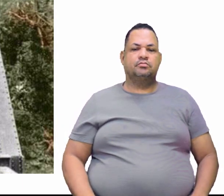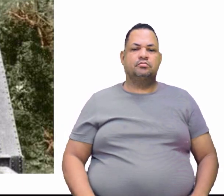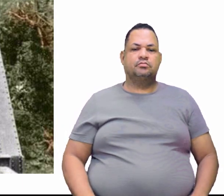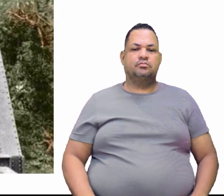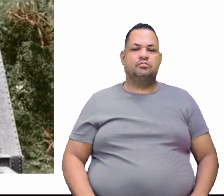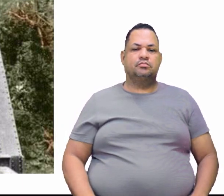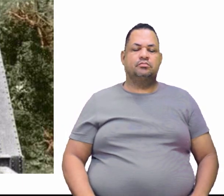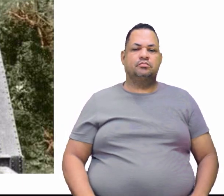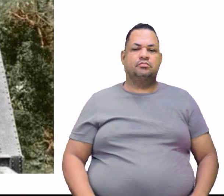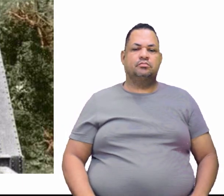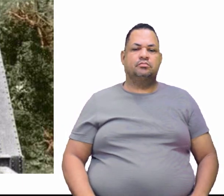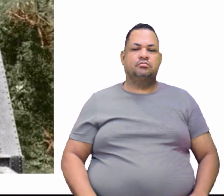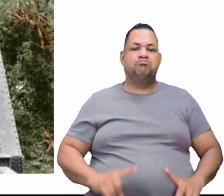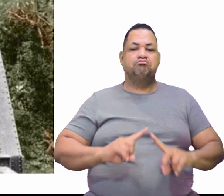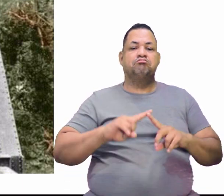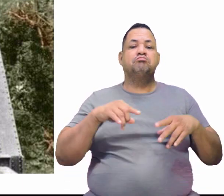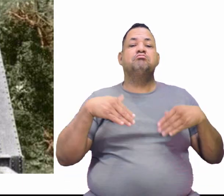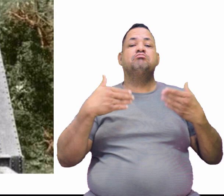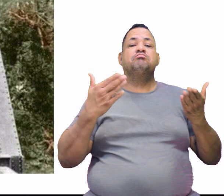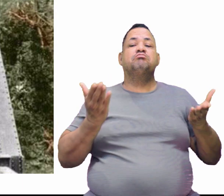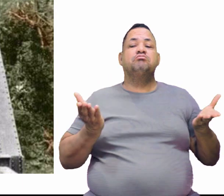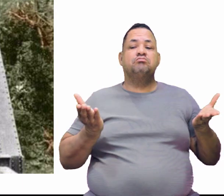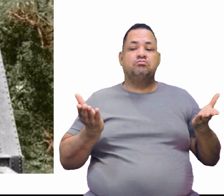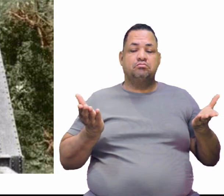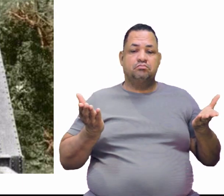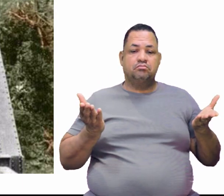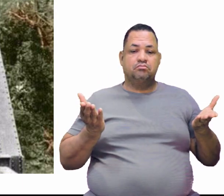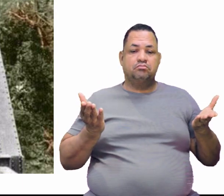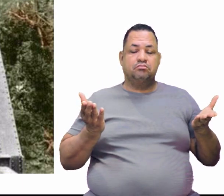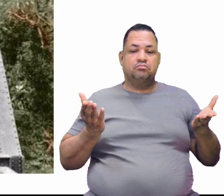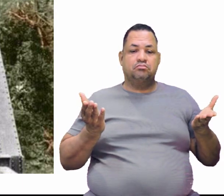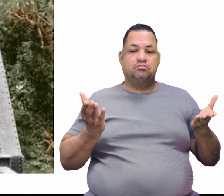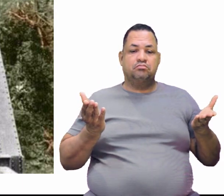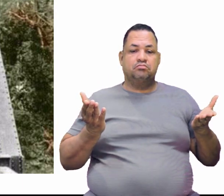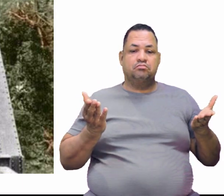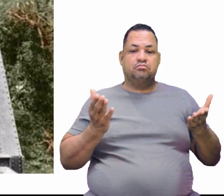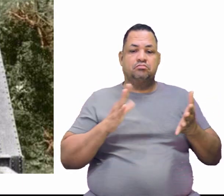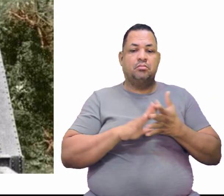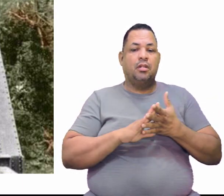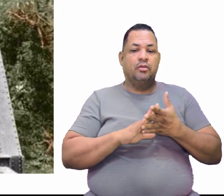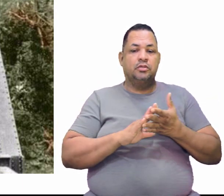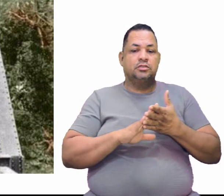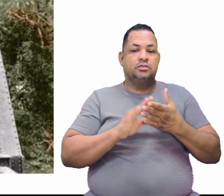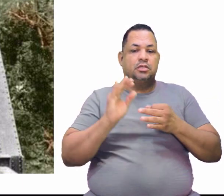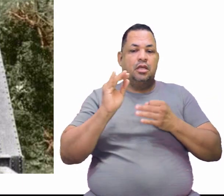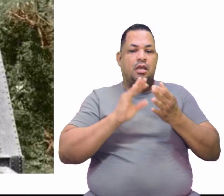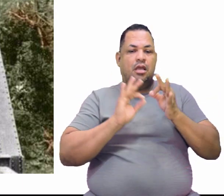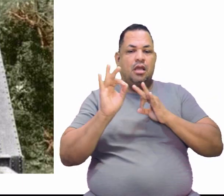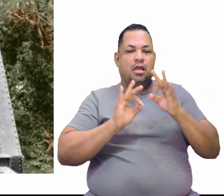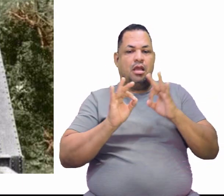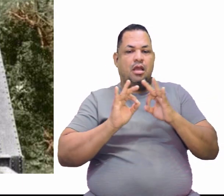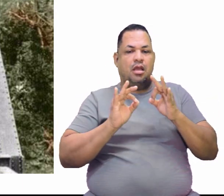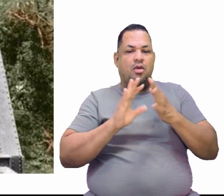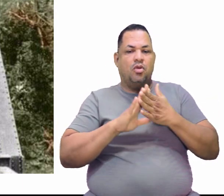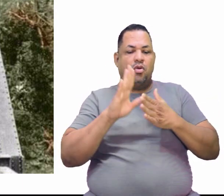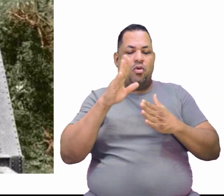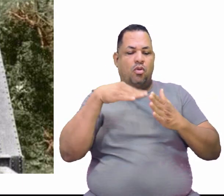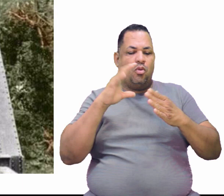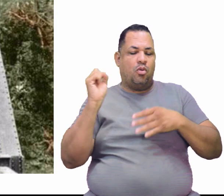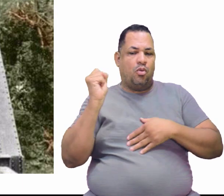inclusive. Só que aí, de repente você restaura,